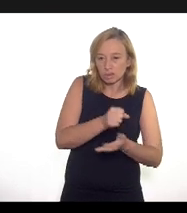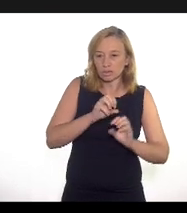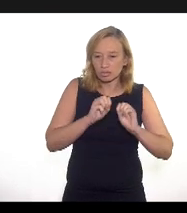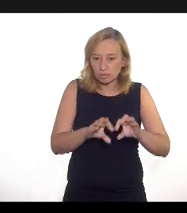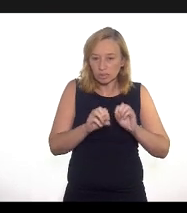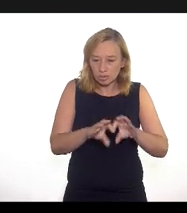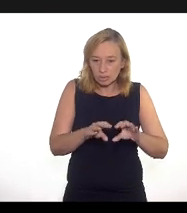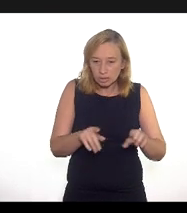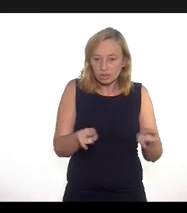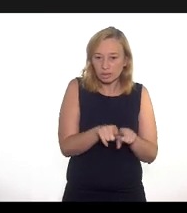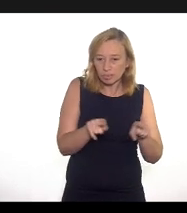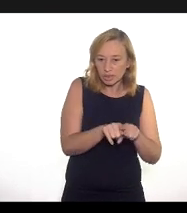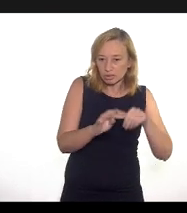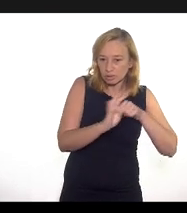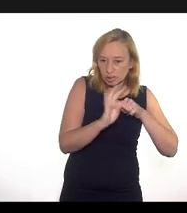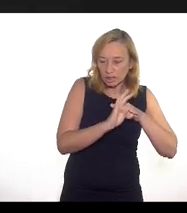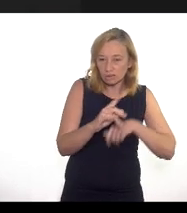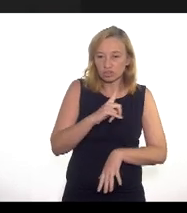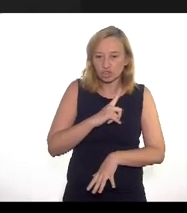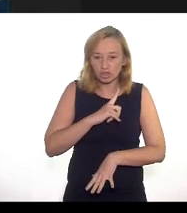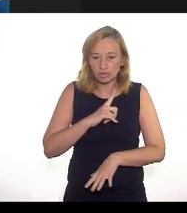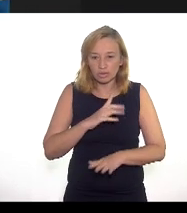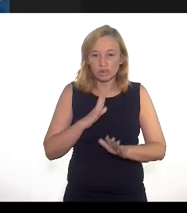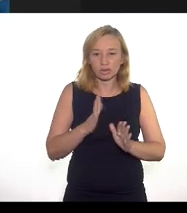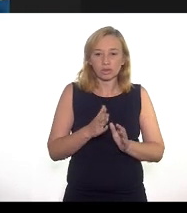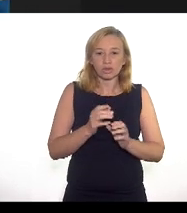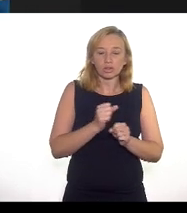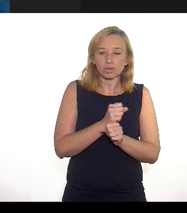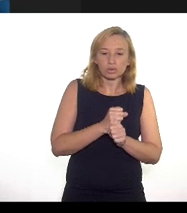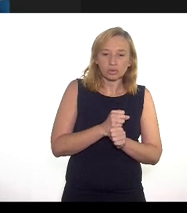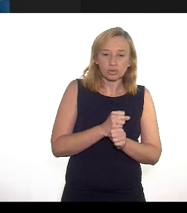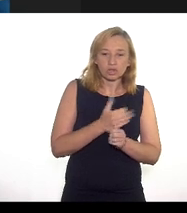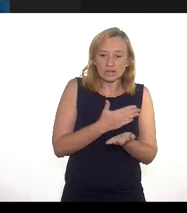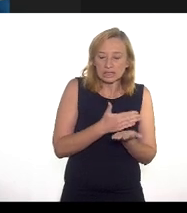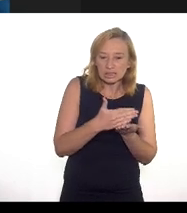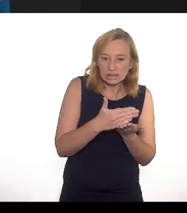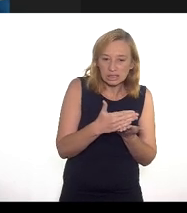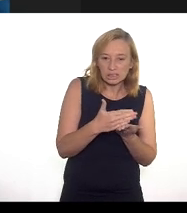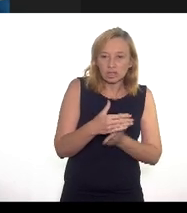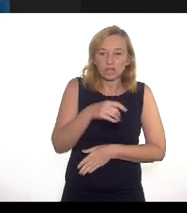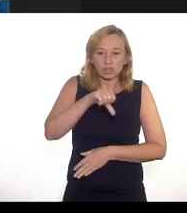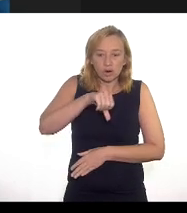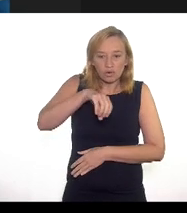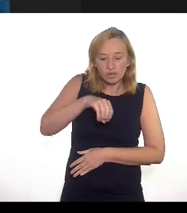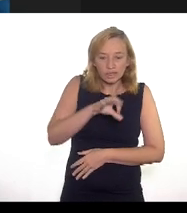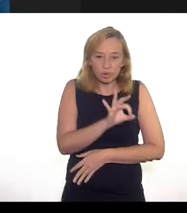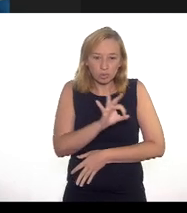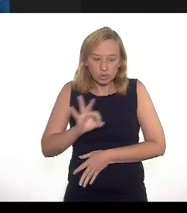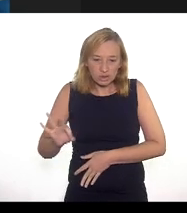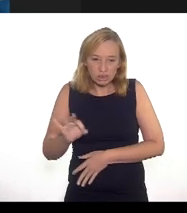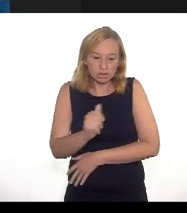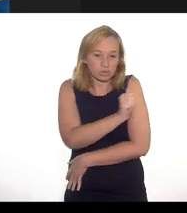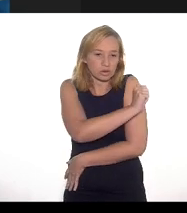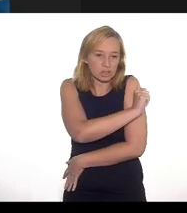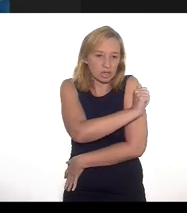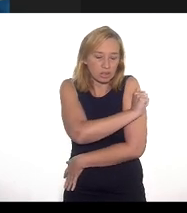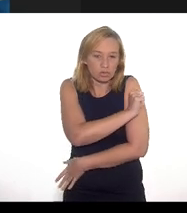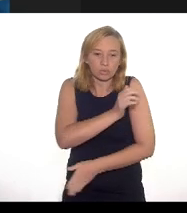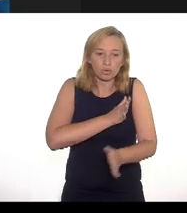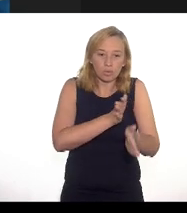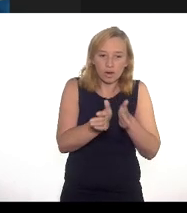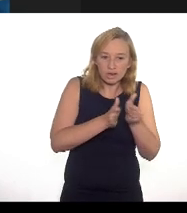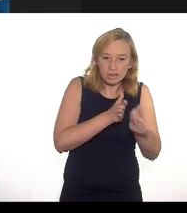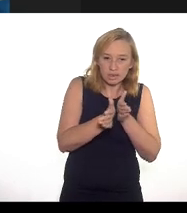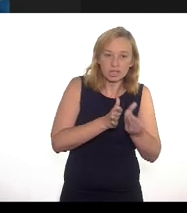do técnico, nós tivemos, no caso dos anos iniciais, 90% dos alunos com acesso